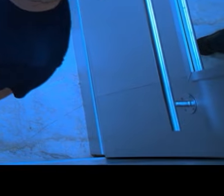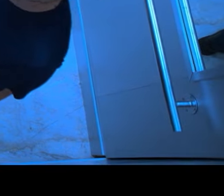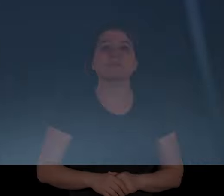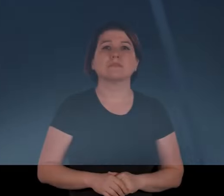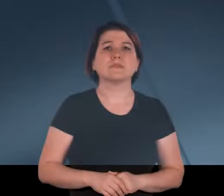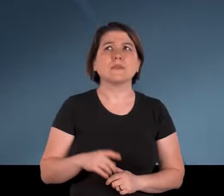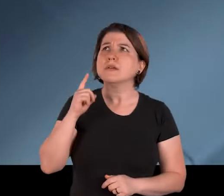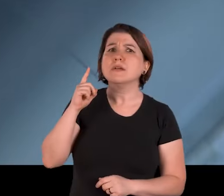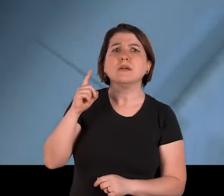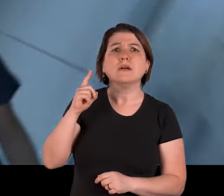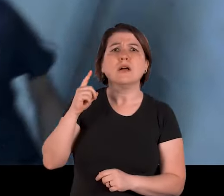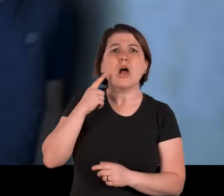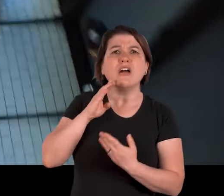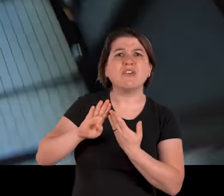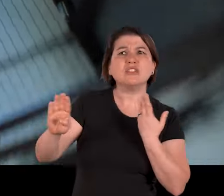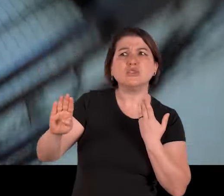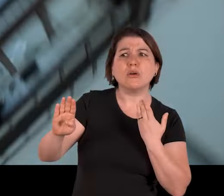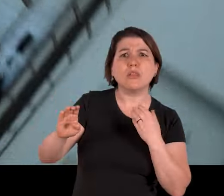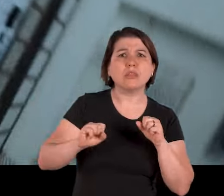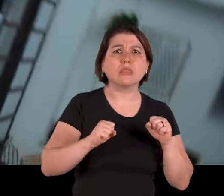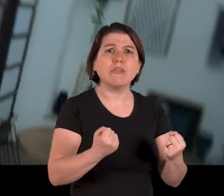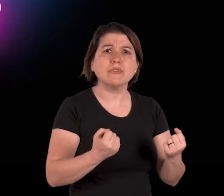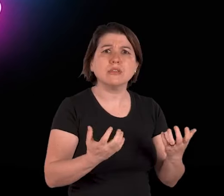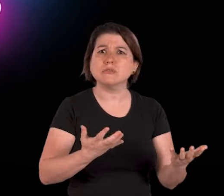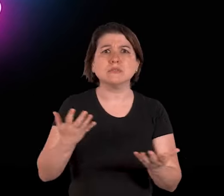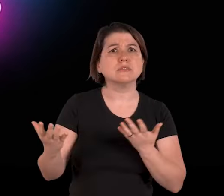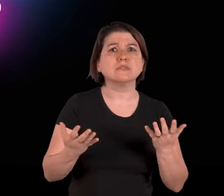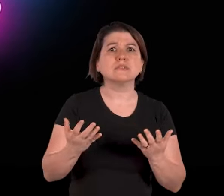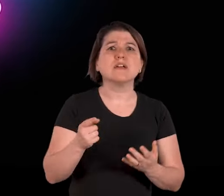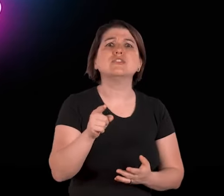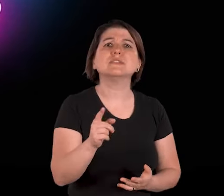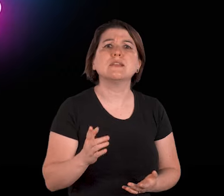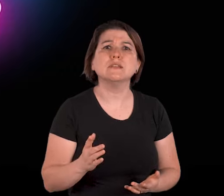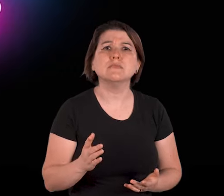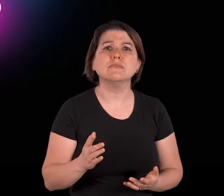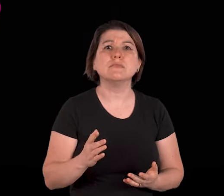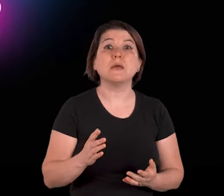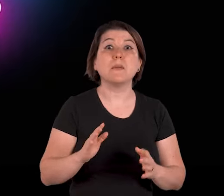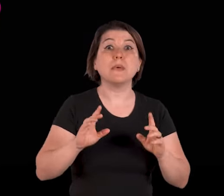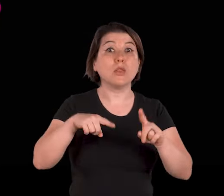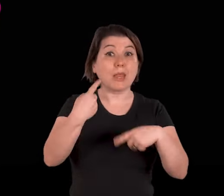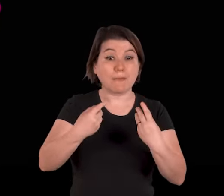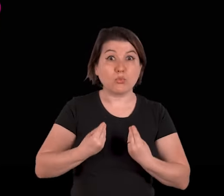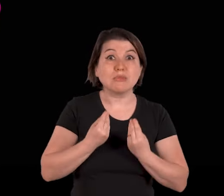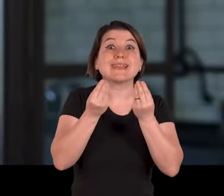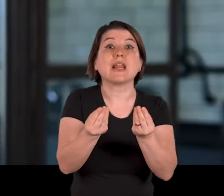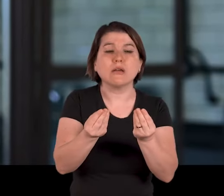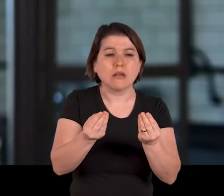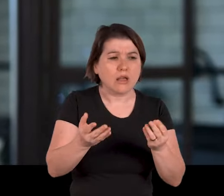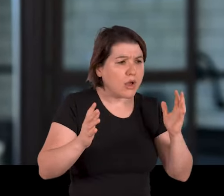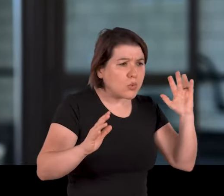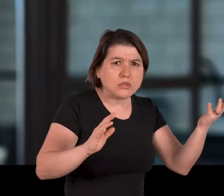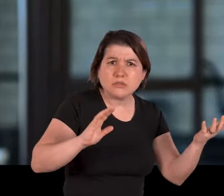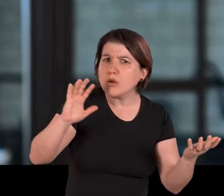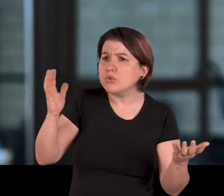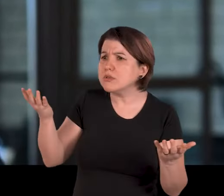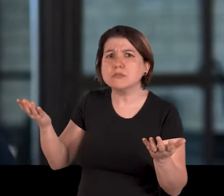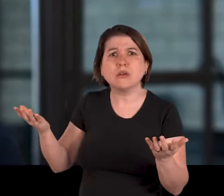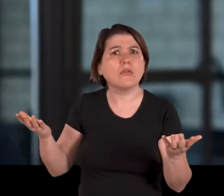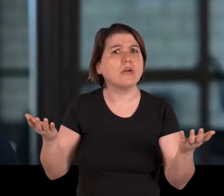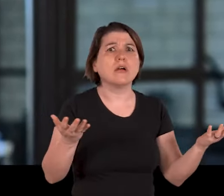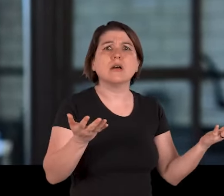Marco Antônio tomba de lado no elevador e surge em uma casa, Letreiro. Mas e se essa música se tornasse o seu pior pesadelo? O que está,